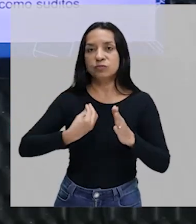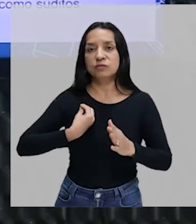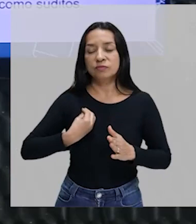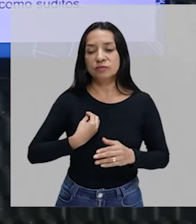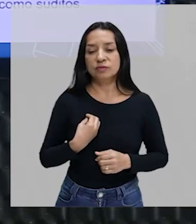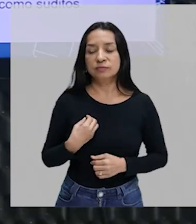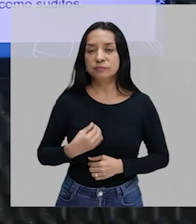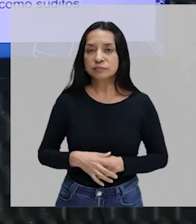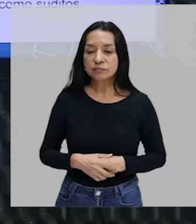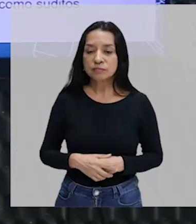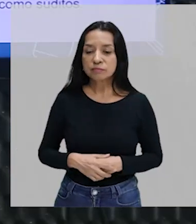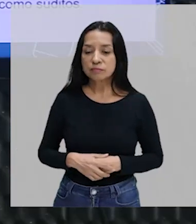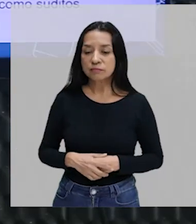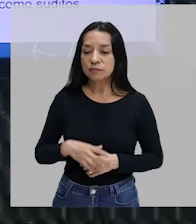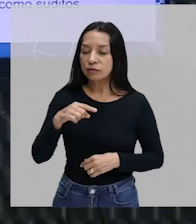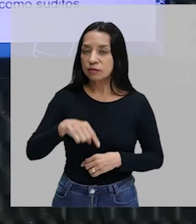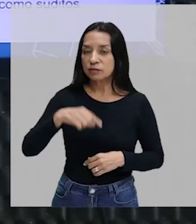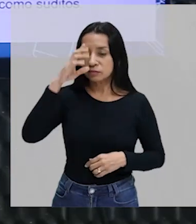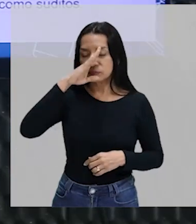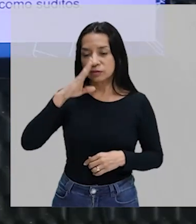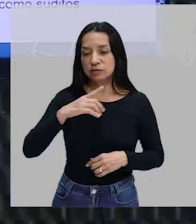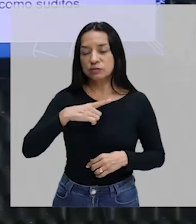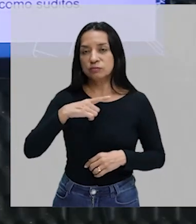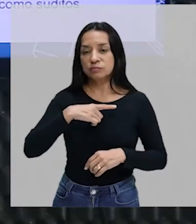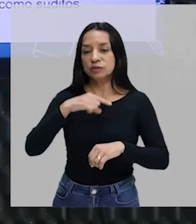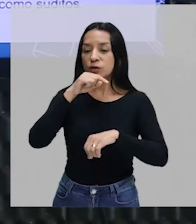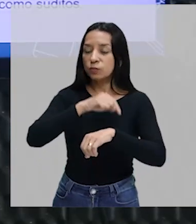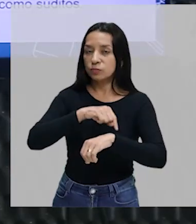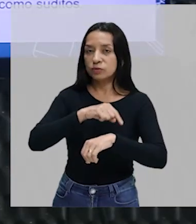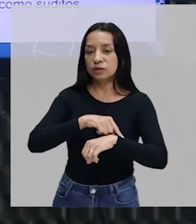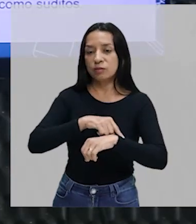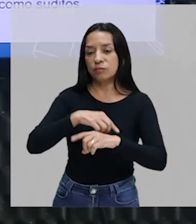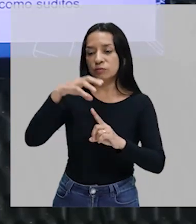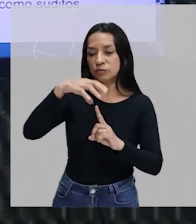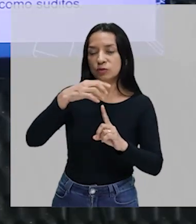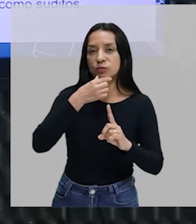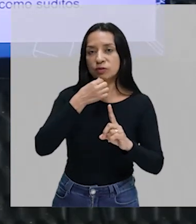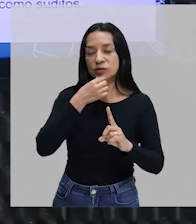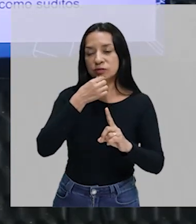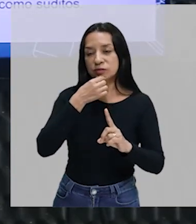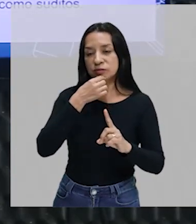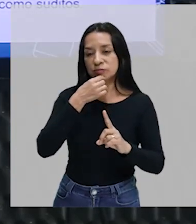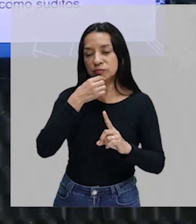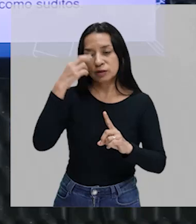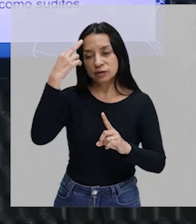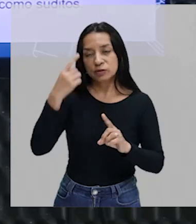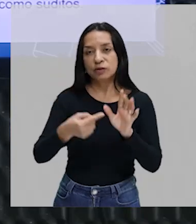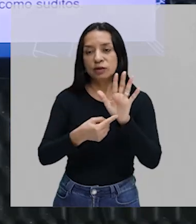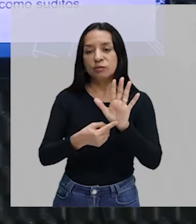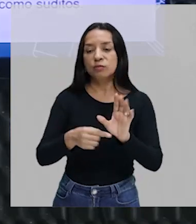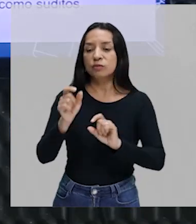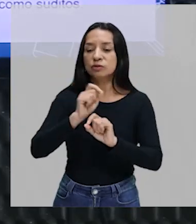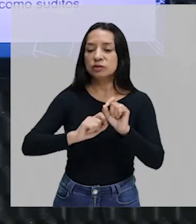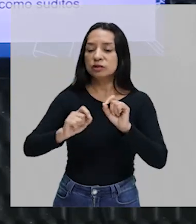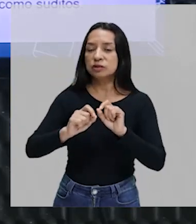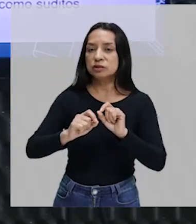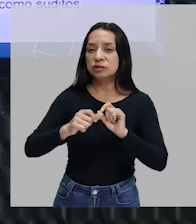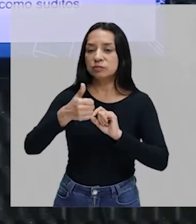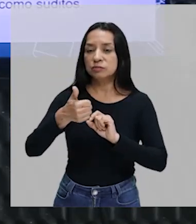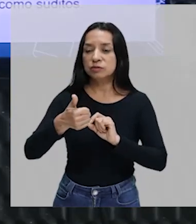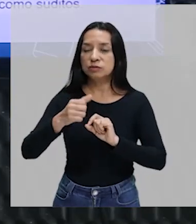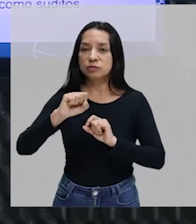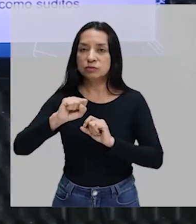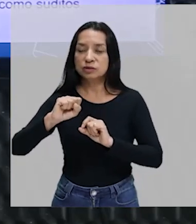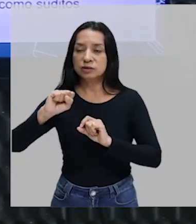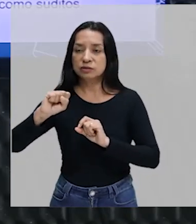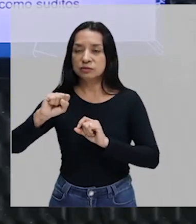sabe disso, né? A história do Brasil nos conta que de 1822 até 1889, a gente passou por